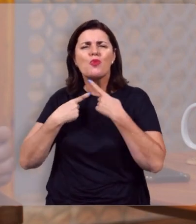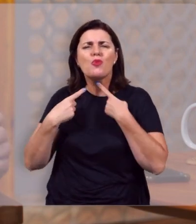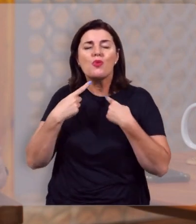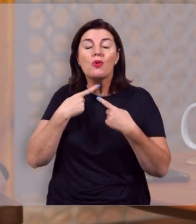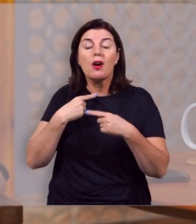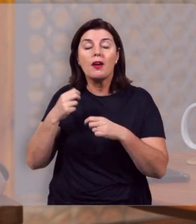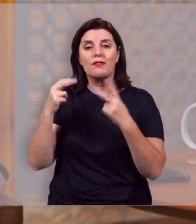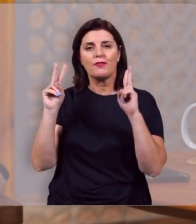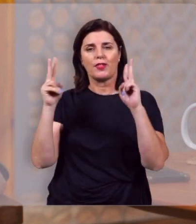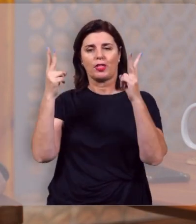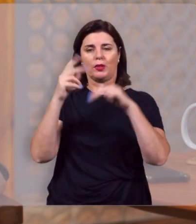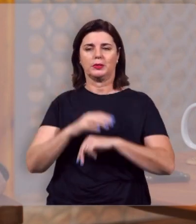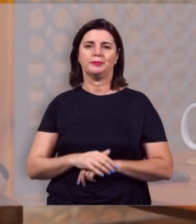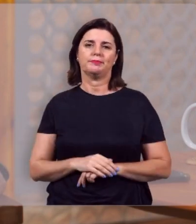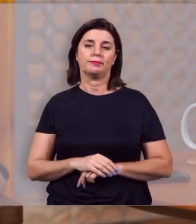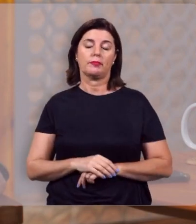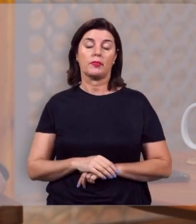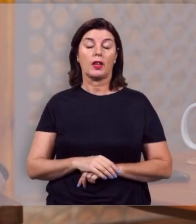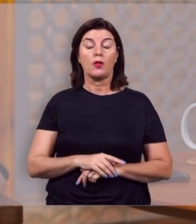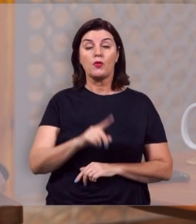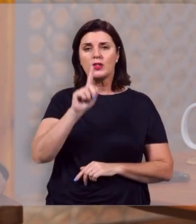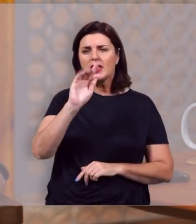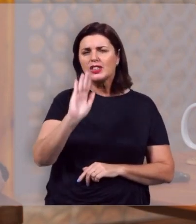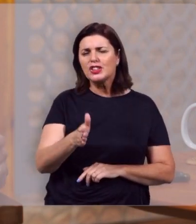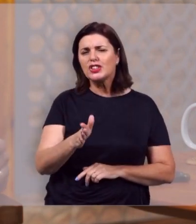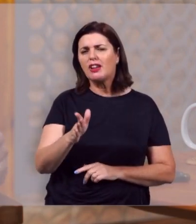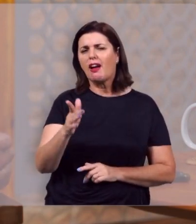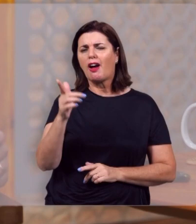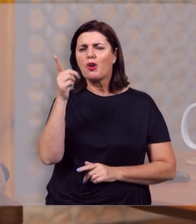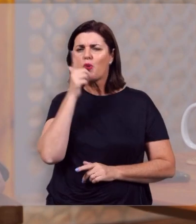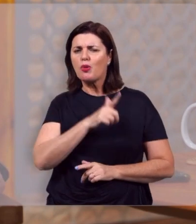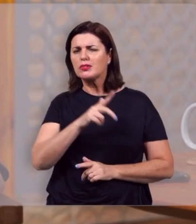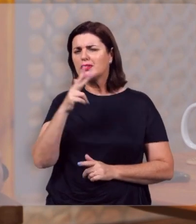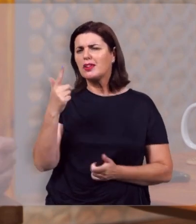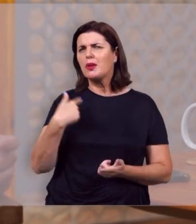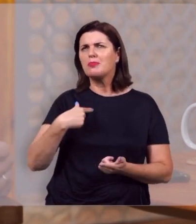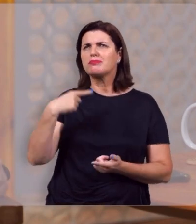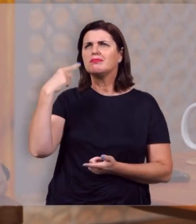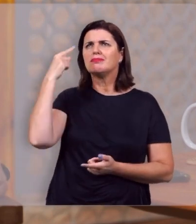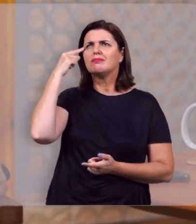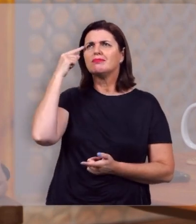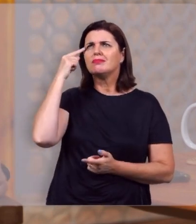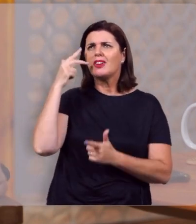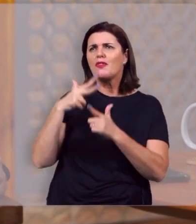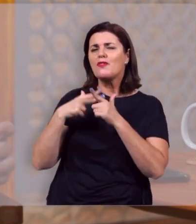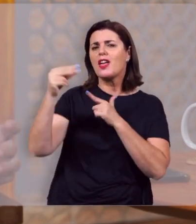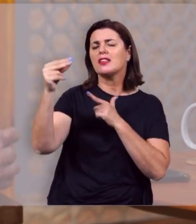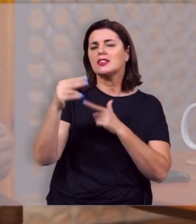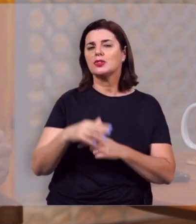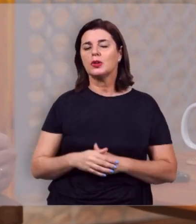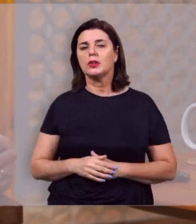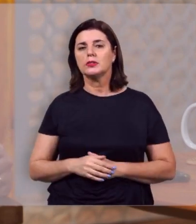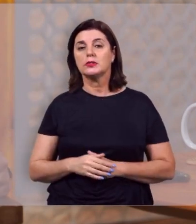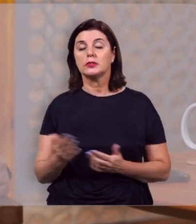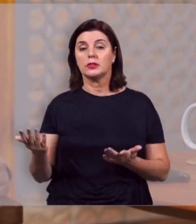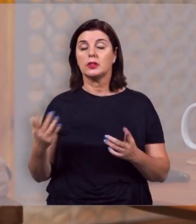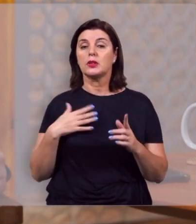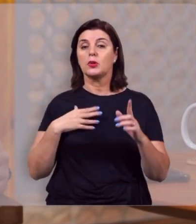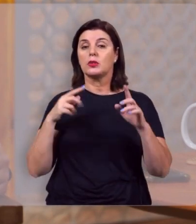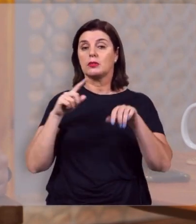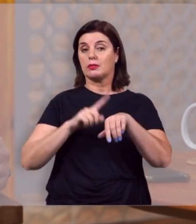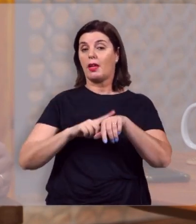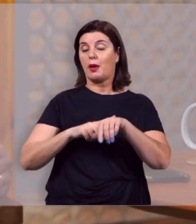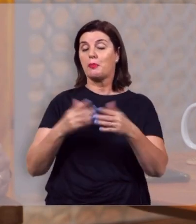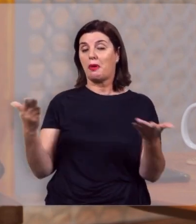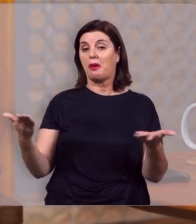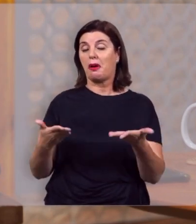obstinadamente a vitória. Você já almejou ser um vencedor, uma vencedora? Na perspectiva do nosso